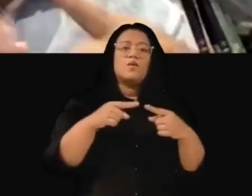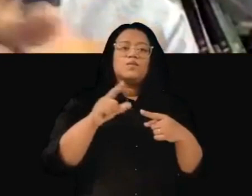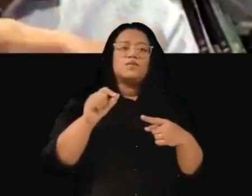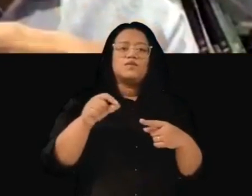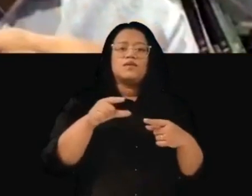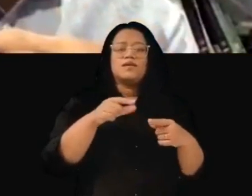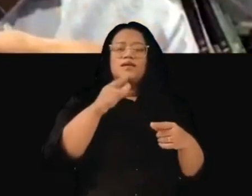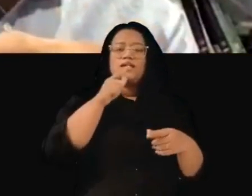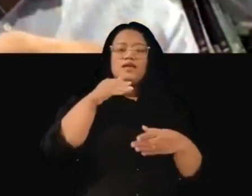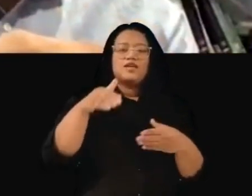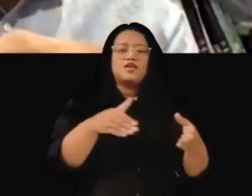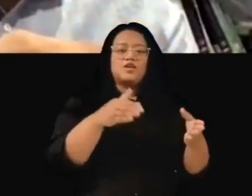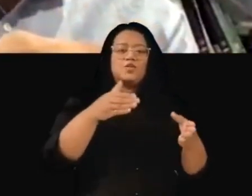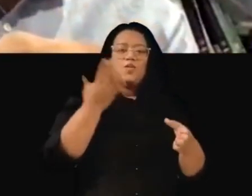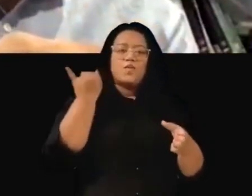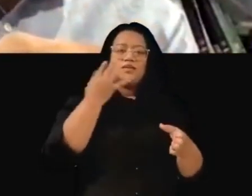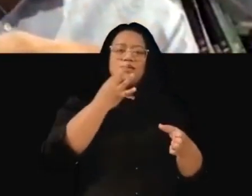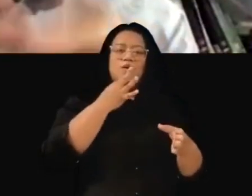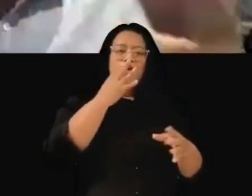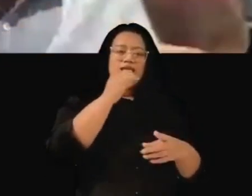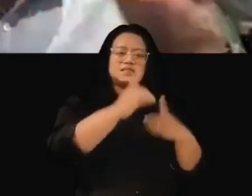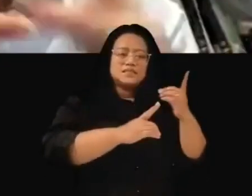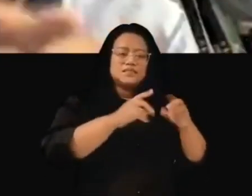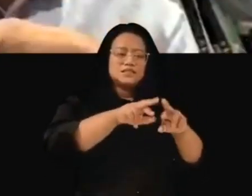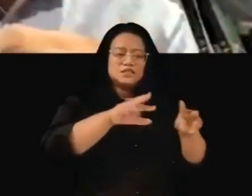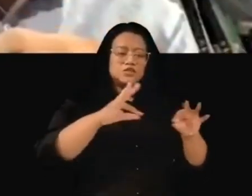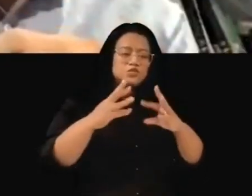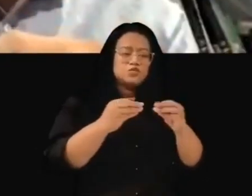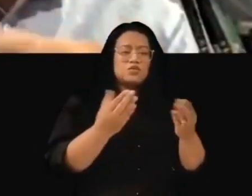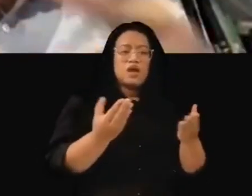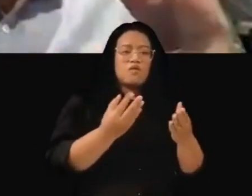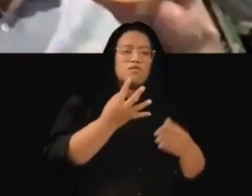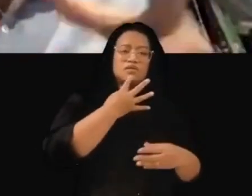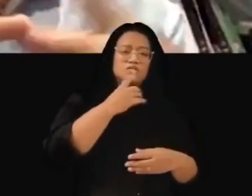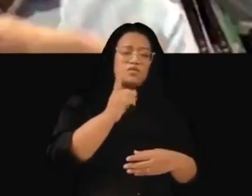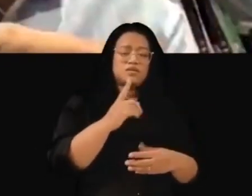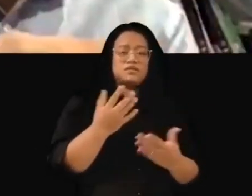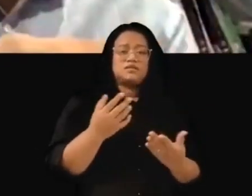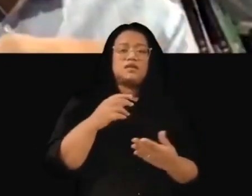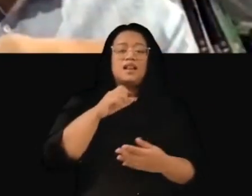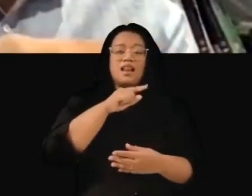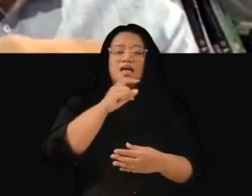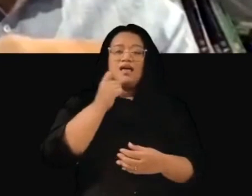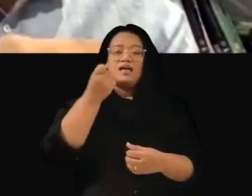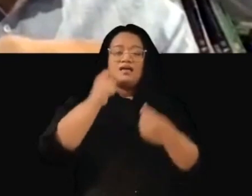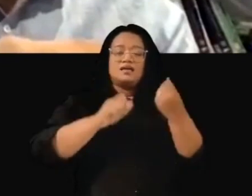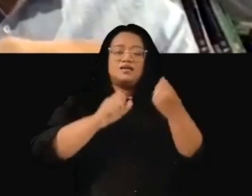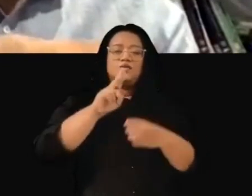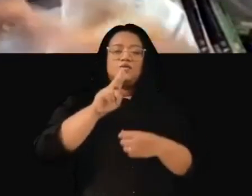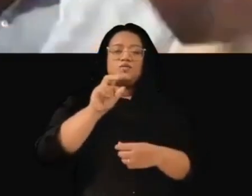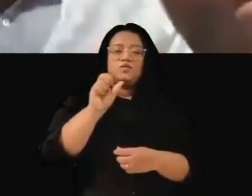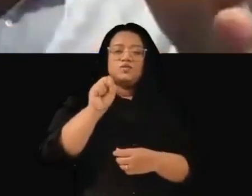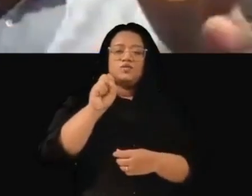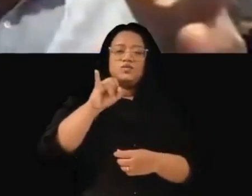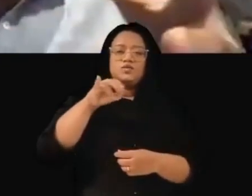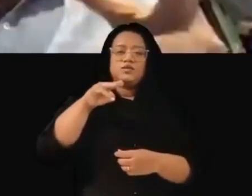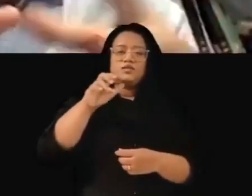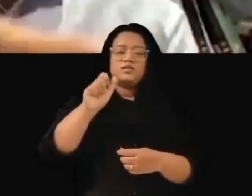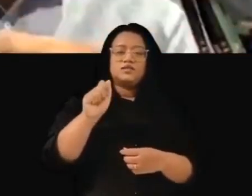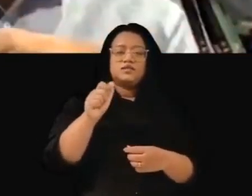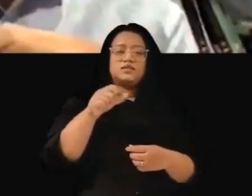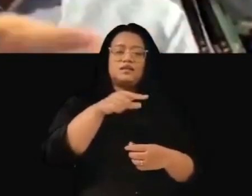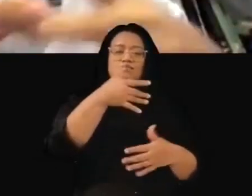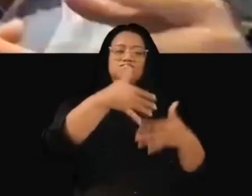conhecia. Então, eu diria que a usina, certamente, né, roubou o rio. dessa comunidade. Como valorar